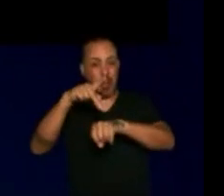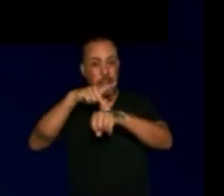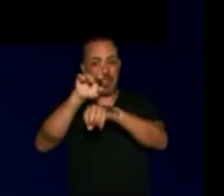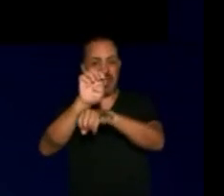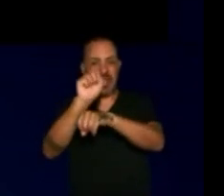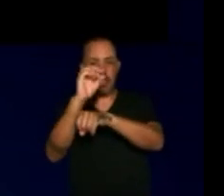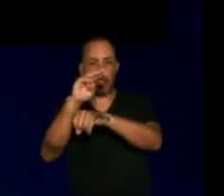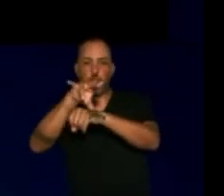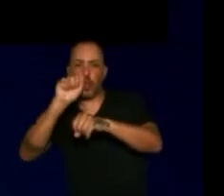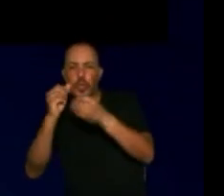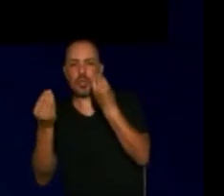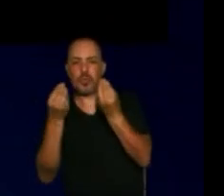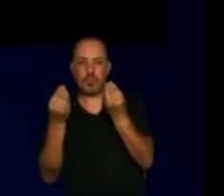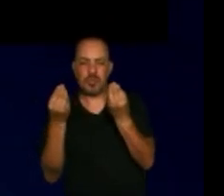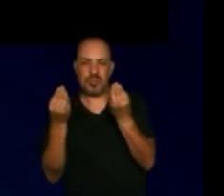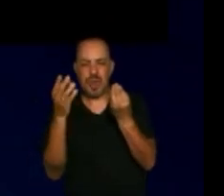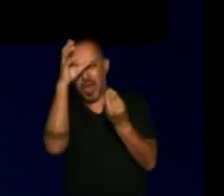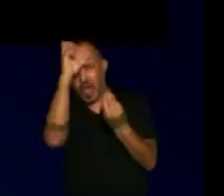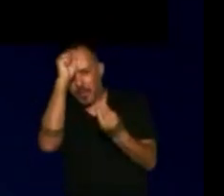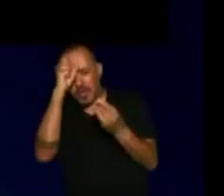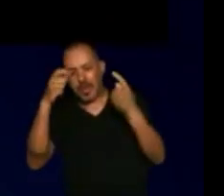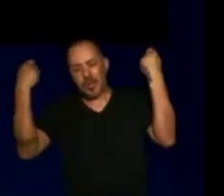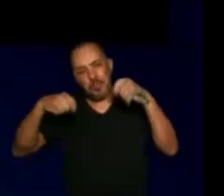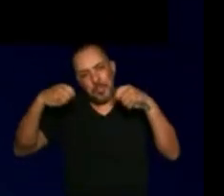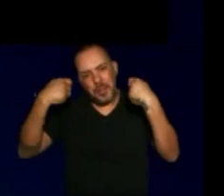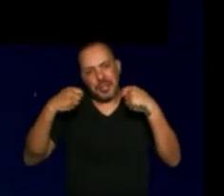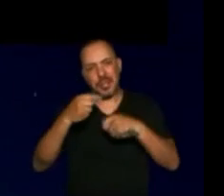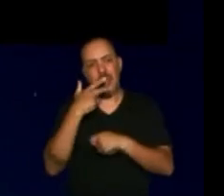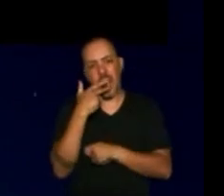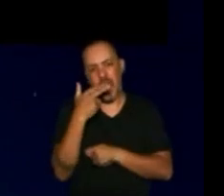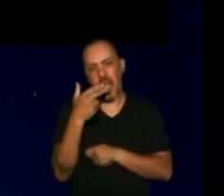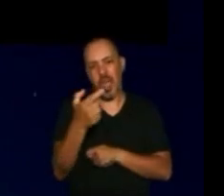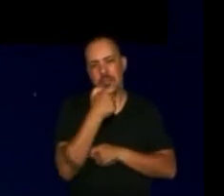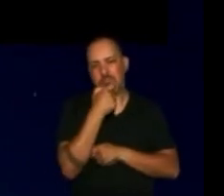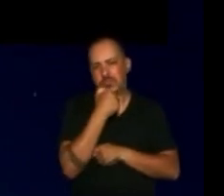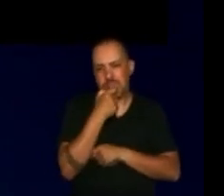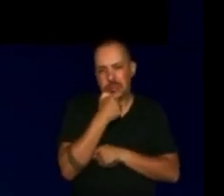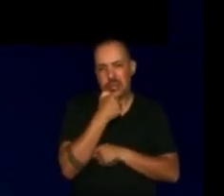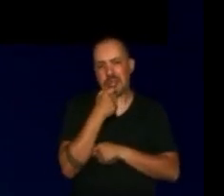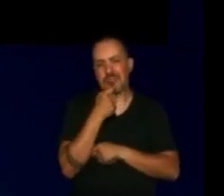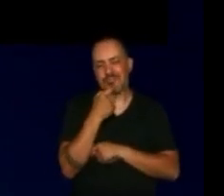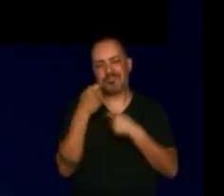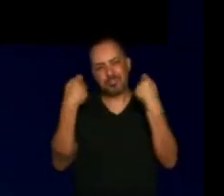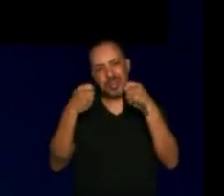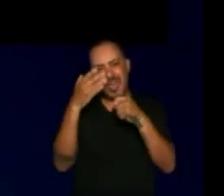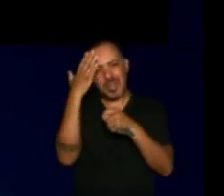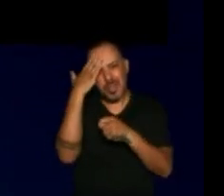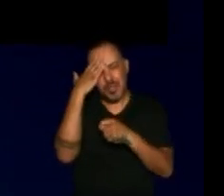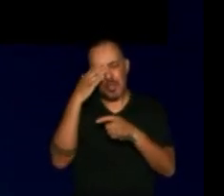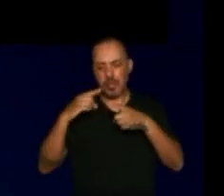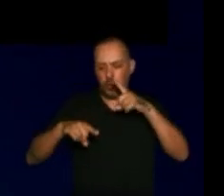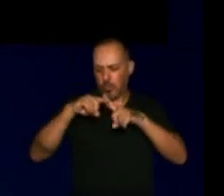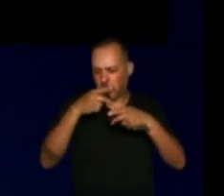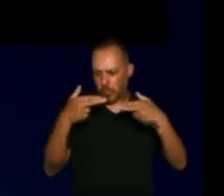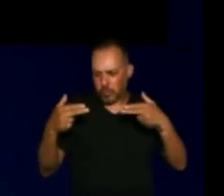de imersão. Então, por isso, da necessidade do inglês ter uma fluência no inglês, né? E o produto tem que ter fit com o